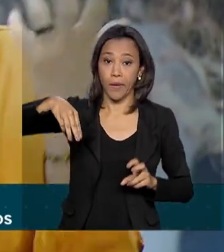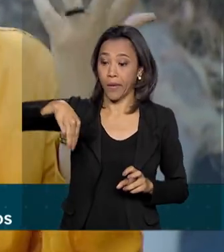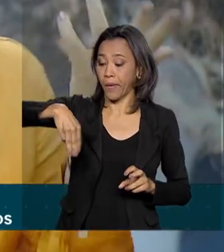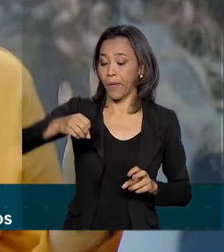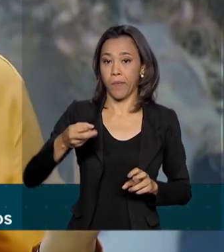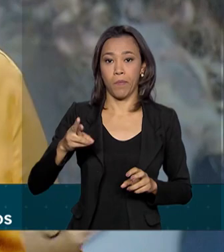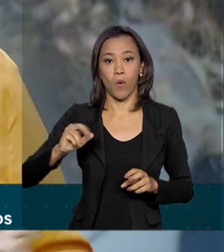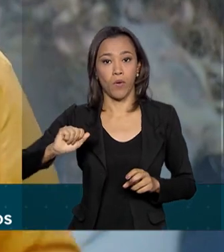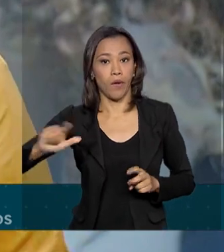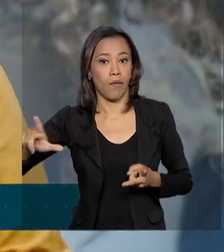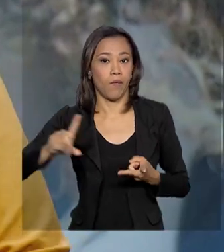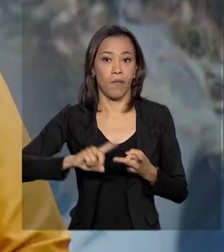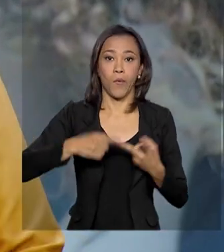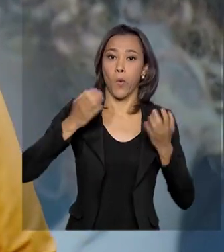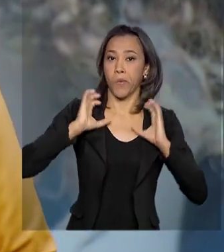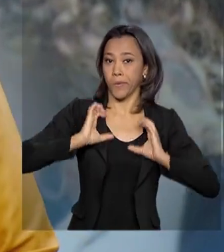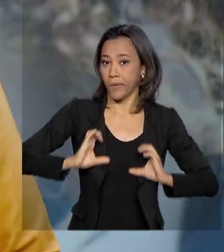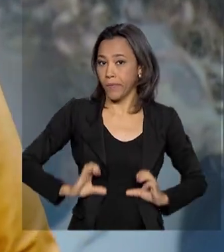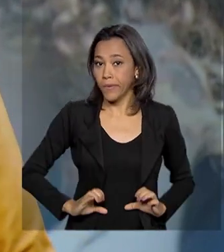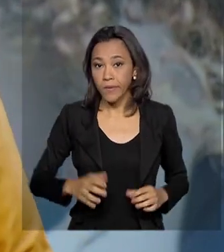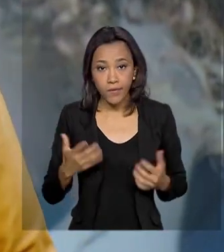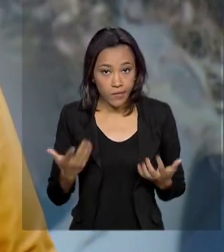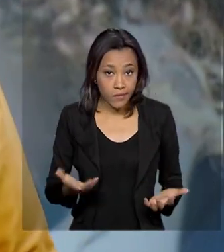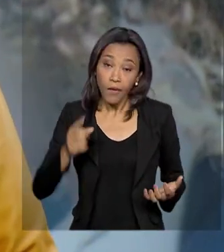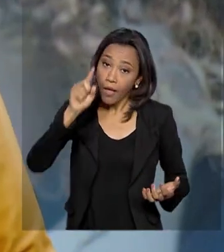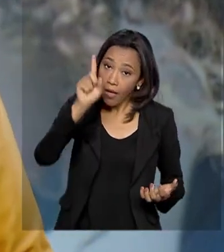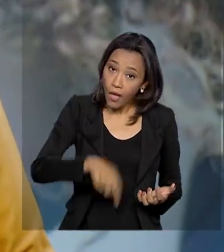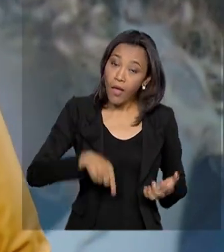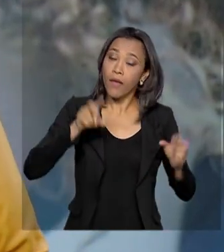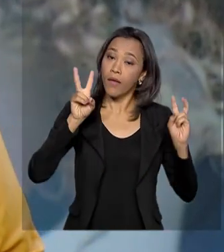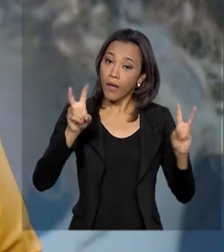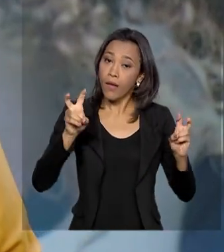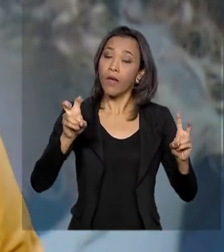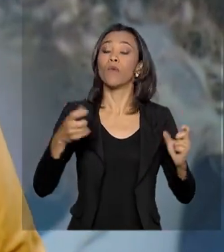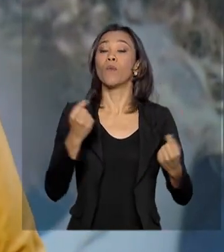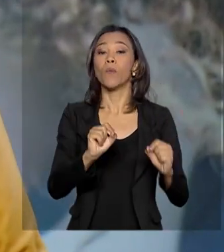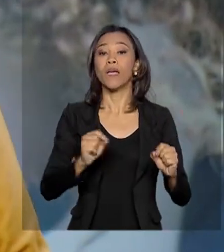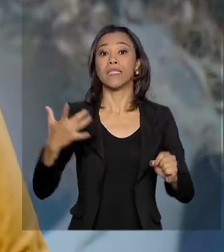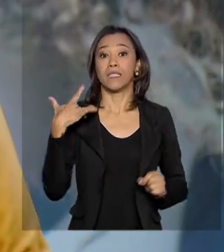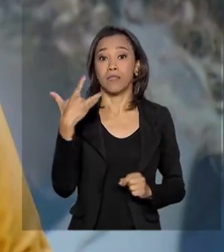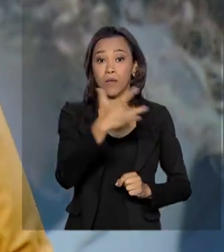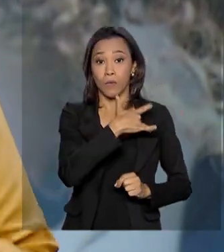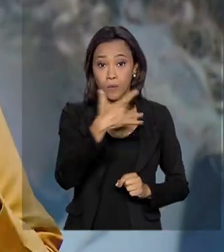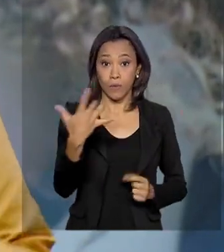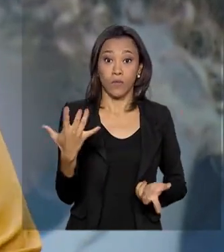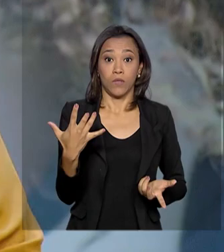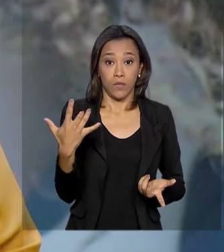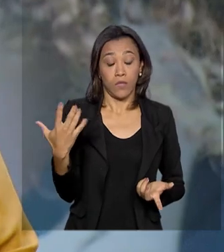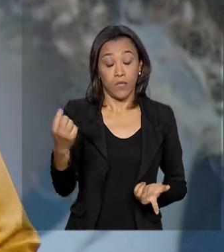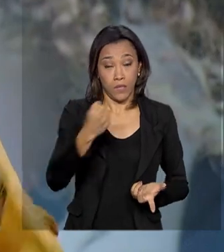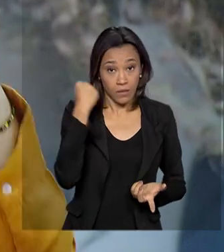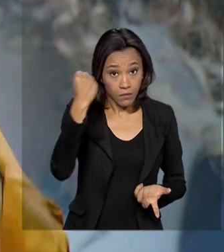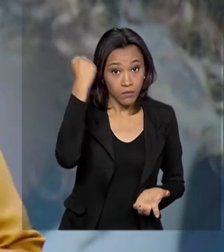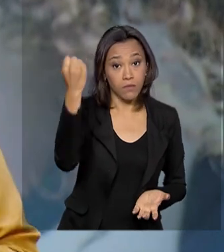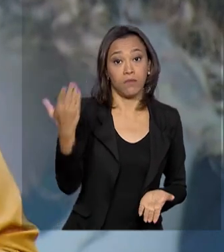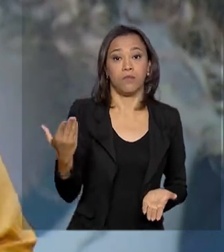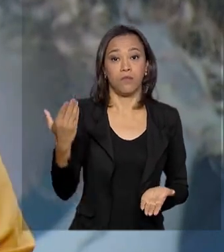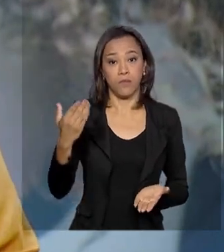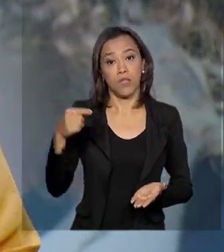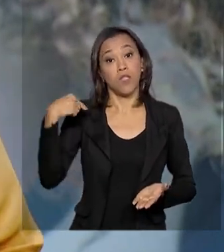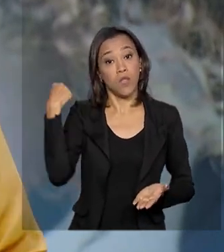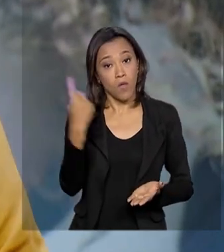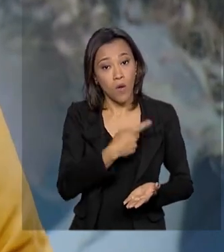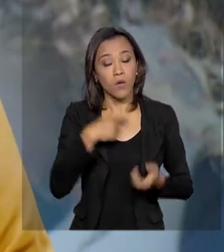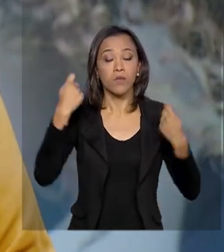de comportamento tão somente, é um assunto de saúde pública, é grave. A gente precisa, nesse